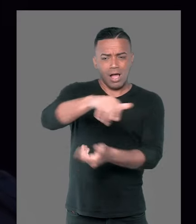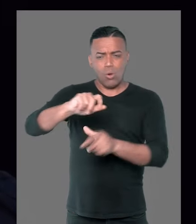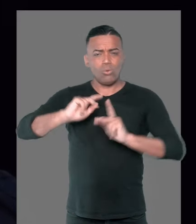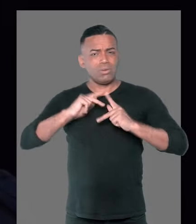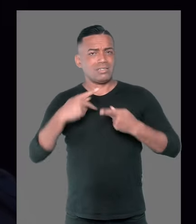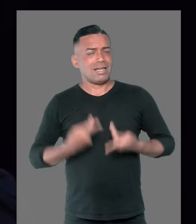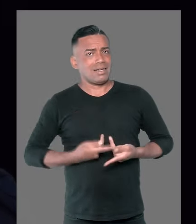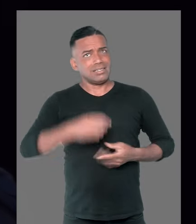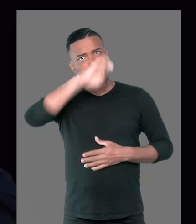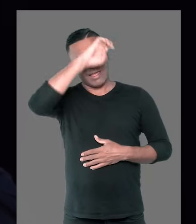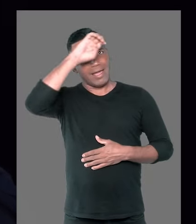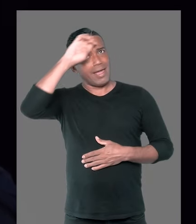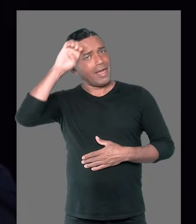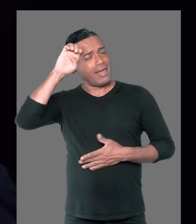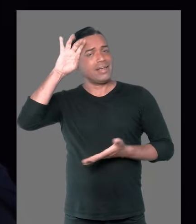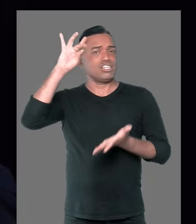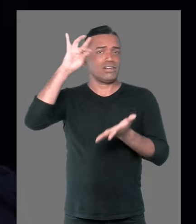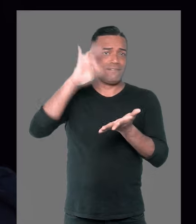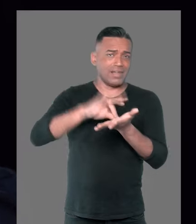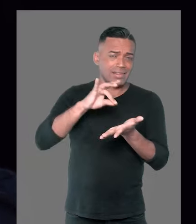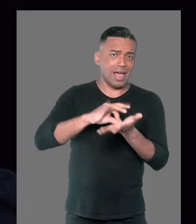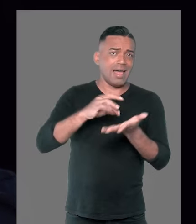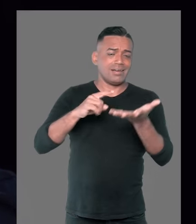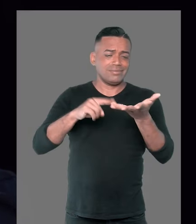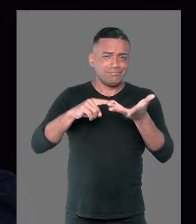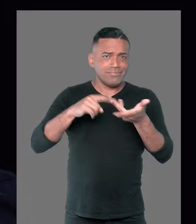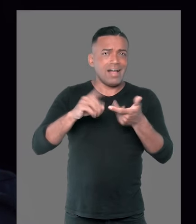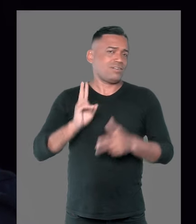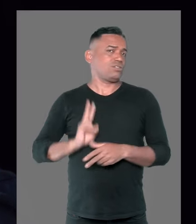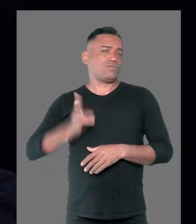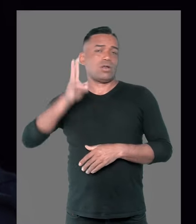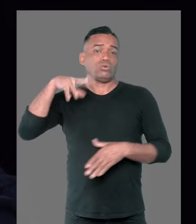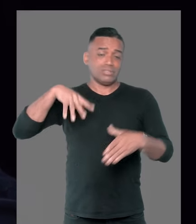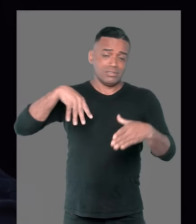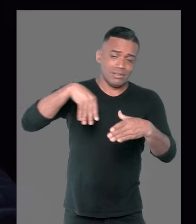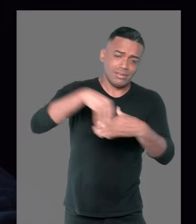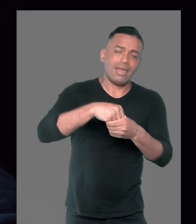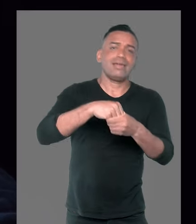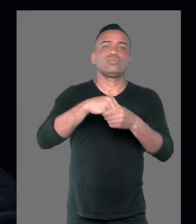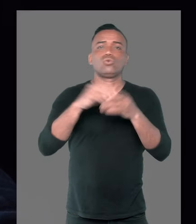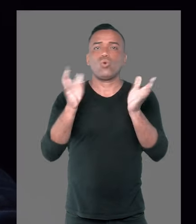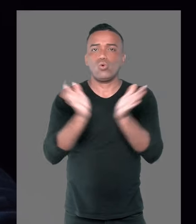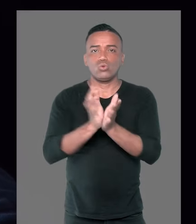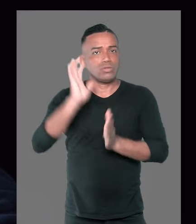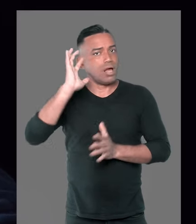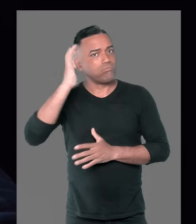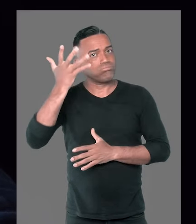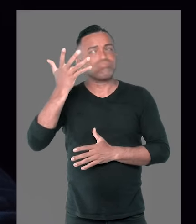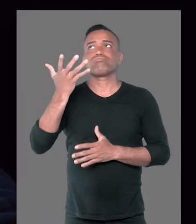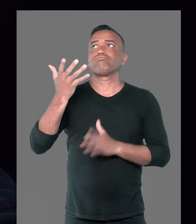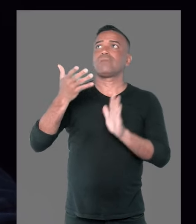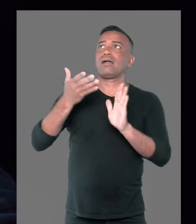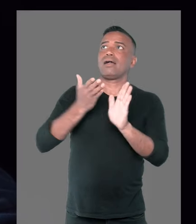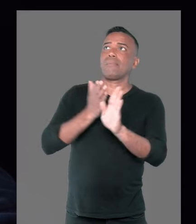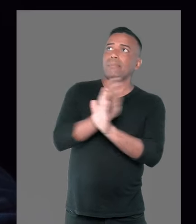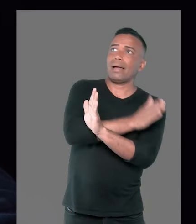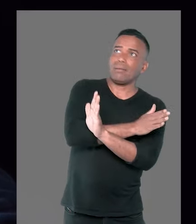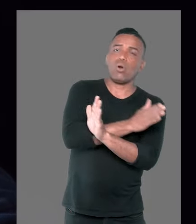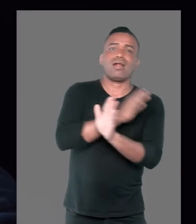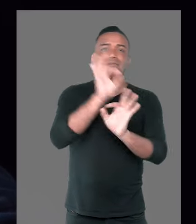verdade e tantos outros nesse conjunto de de de fatores que são pré-elaborados né que